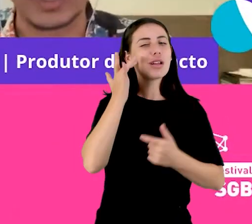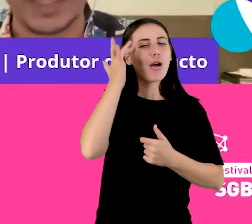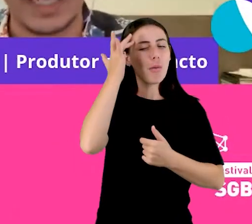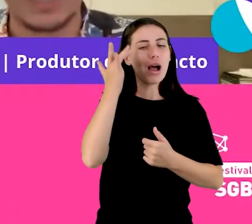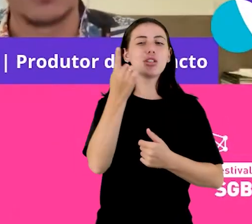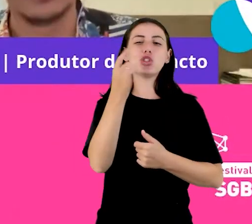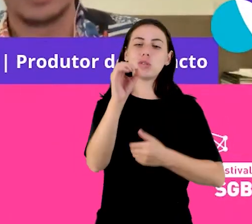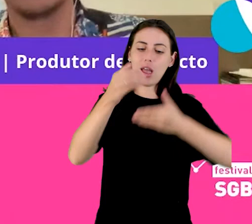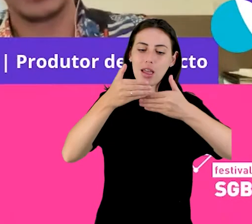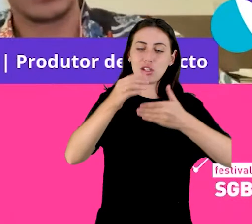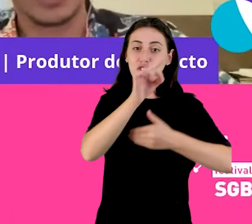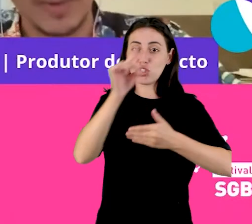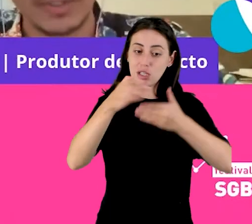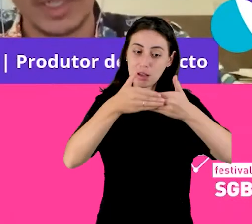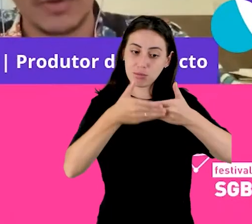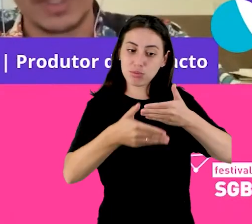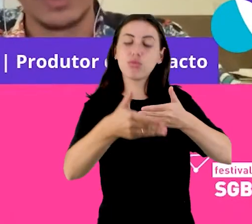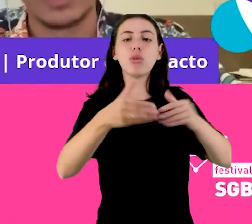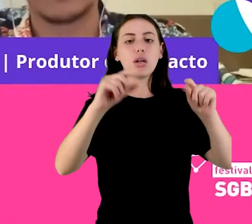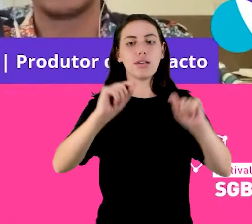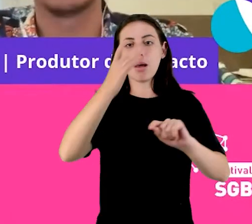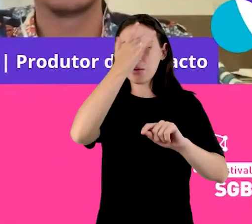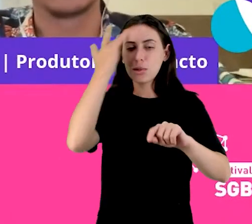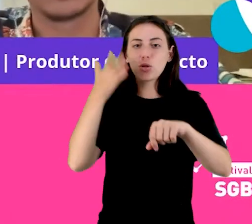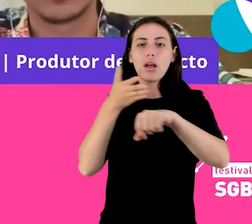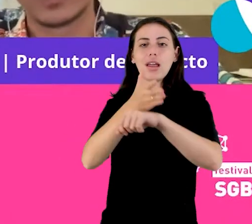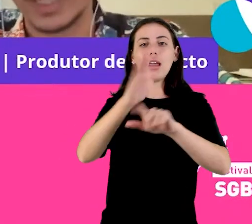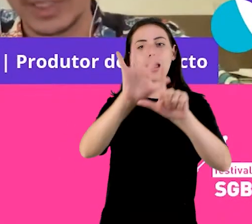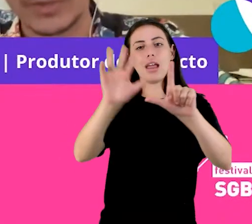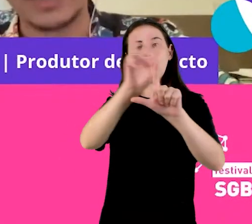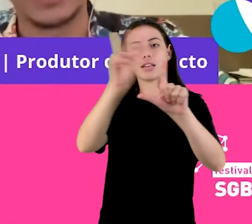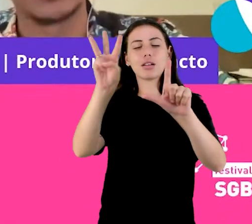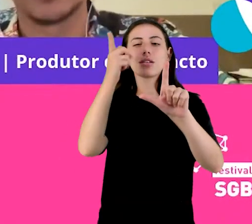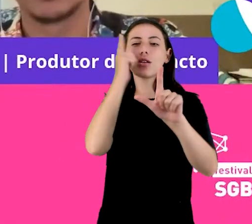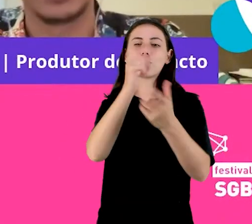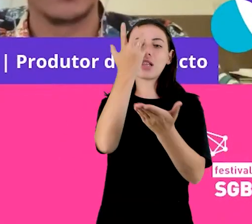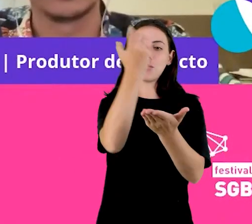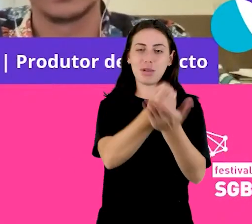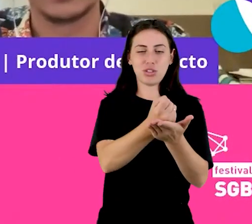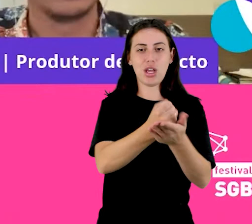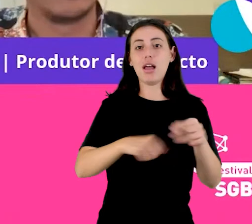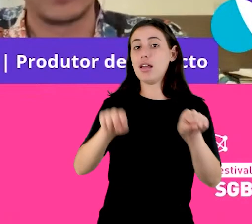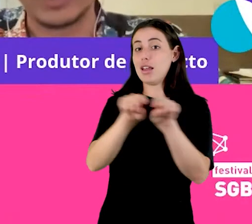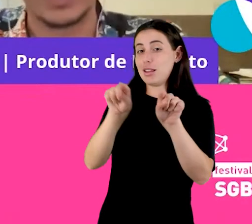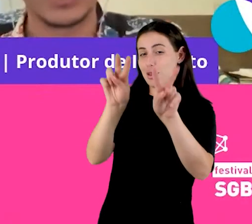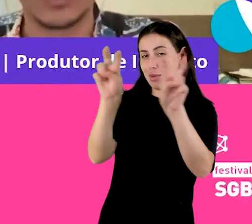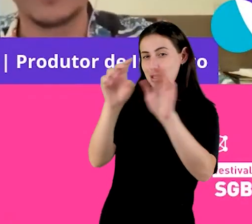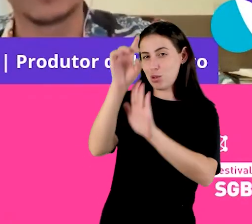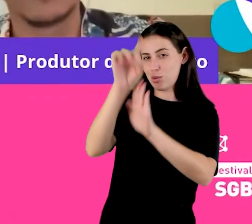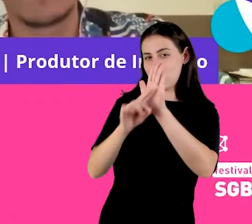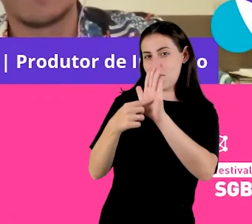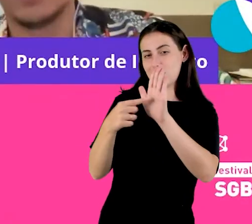a construir esse material. A Reprolatina, que é uma outra ONG que trabalha com direitos sexuais e direitos reprodutivos e para adolescentes